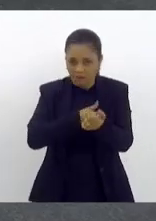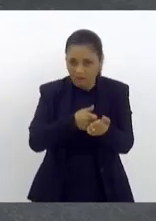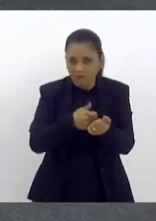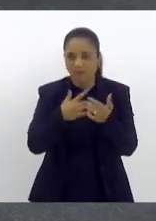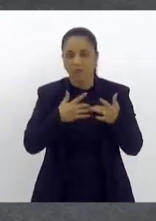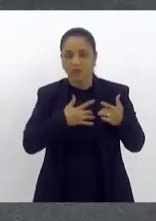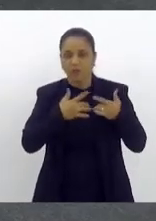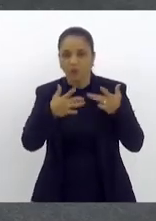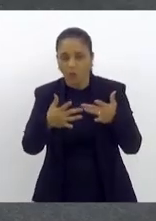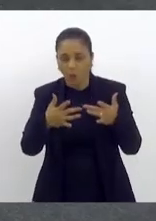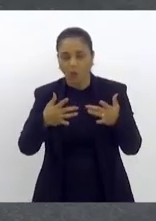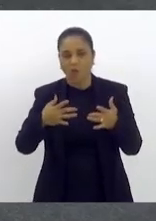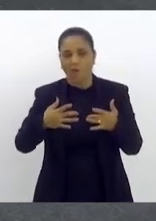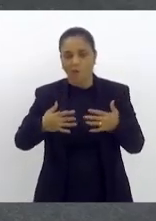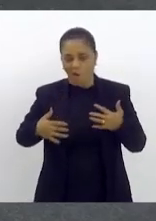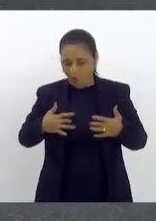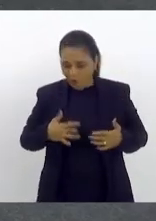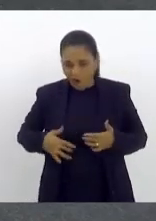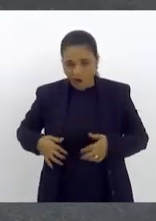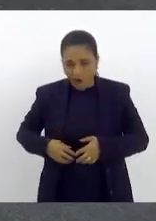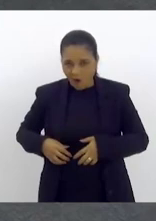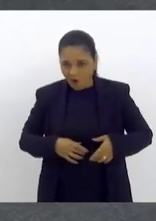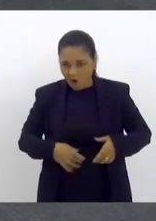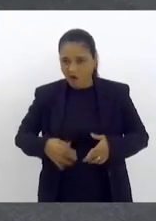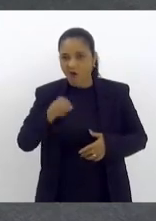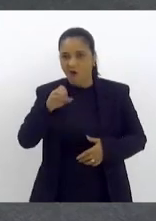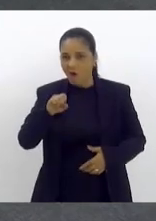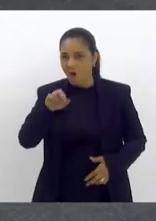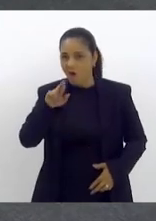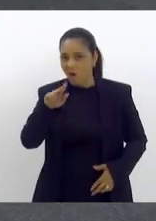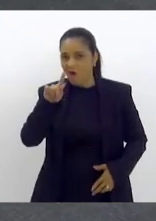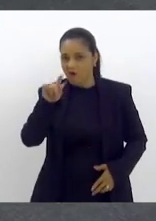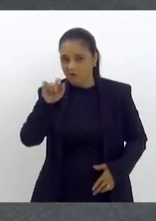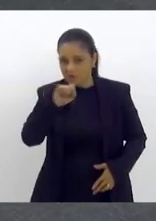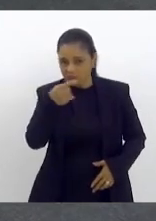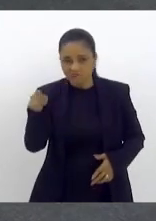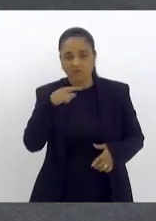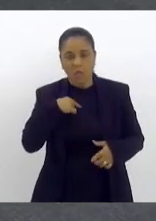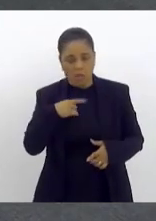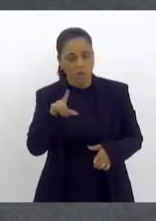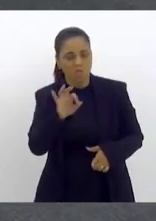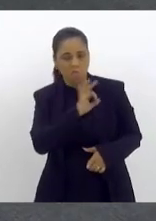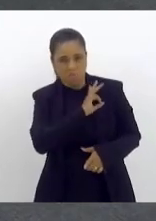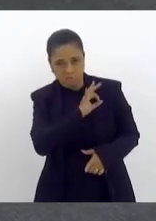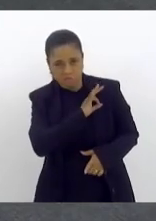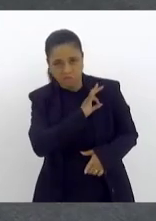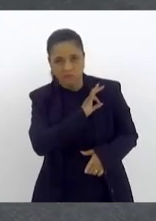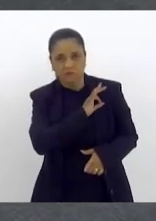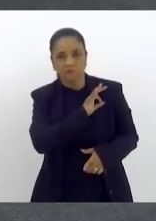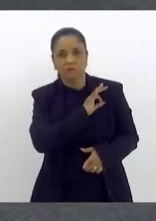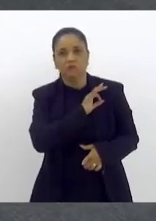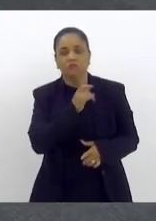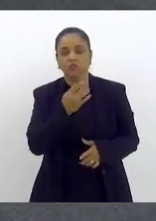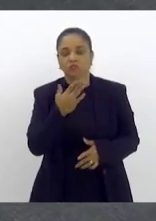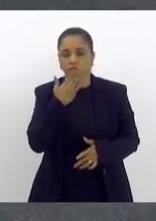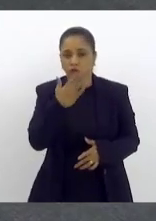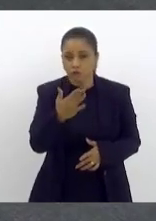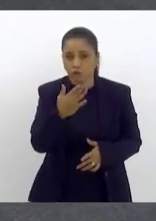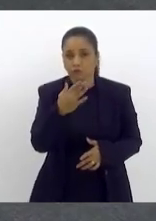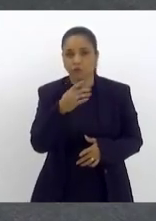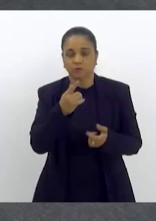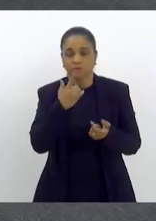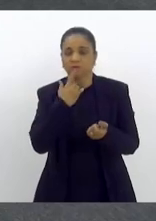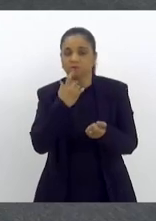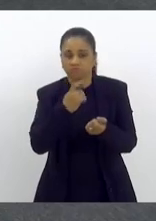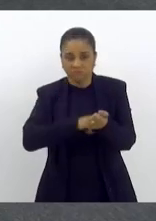outro Marcelo. Estou pronto. Então, acho muito nobre. Nós somos policiais, temos sempre o tipo sanguíneo, fator RH. Meu